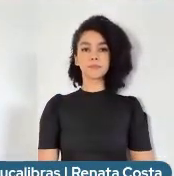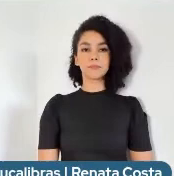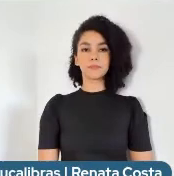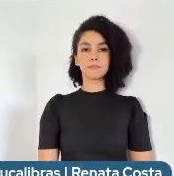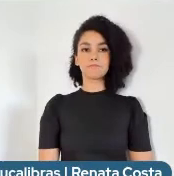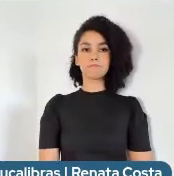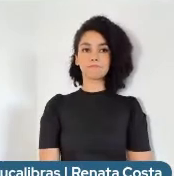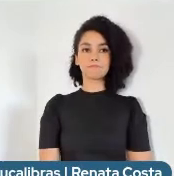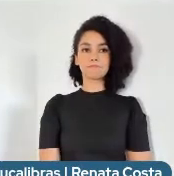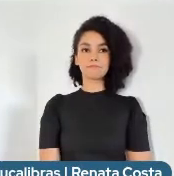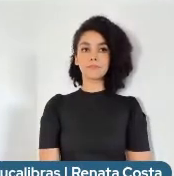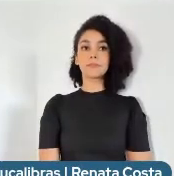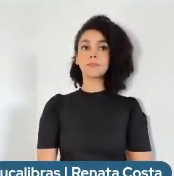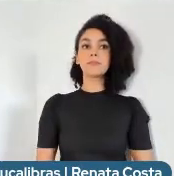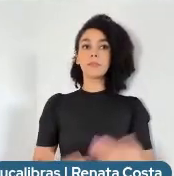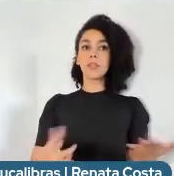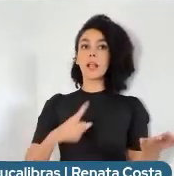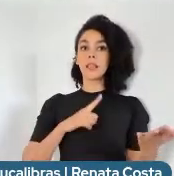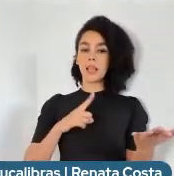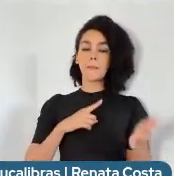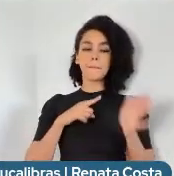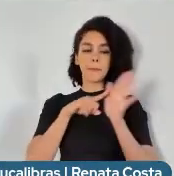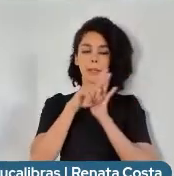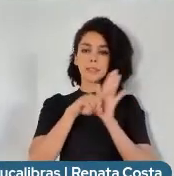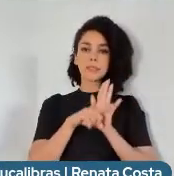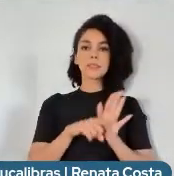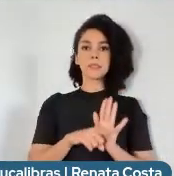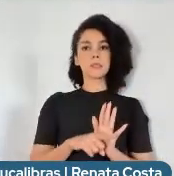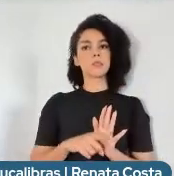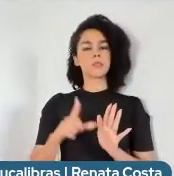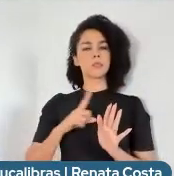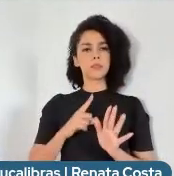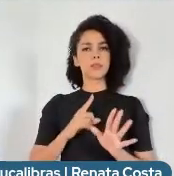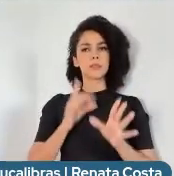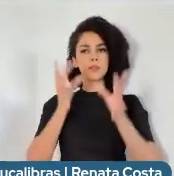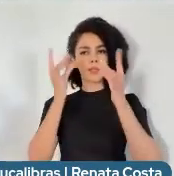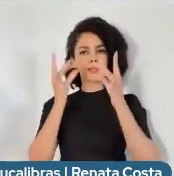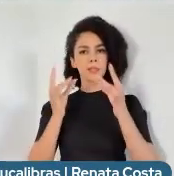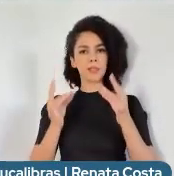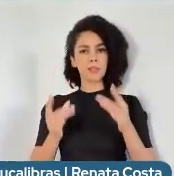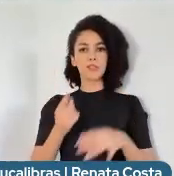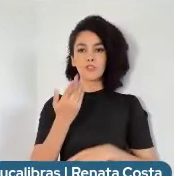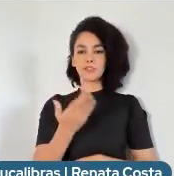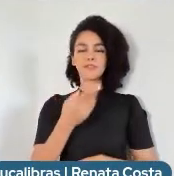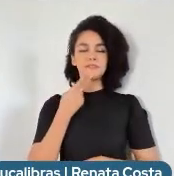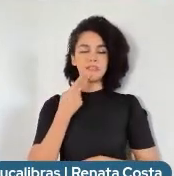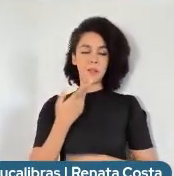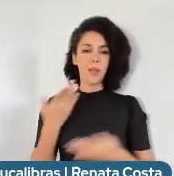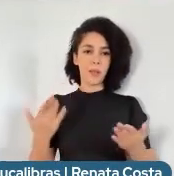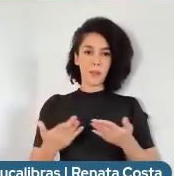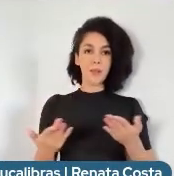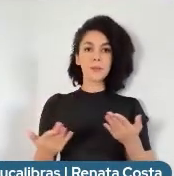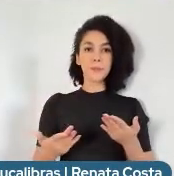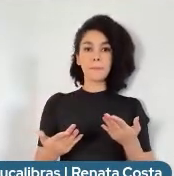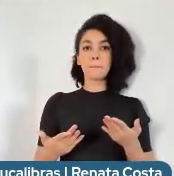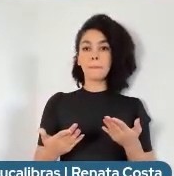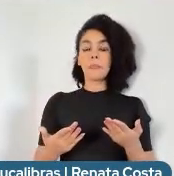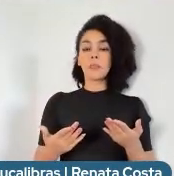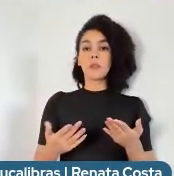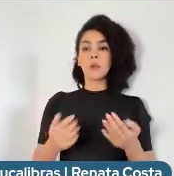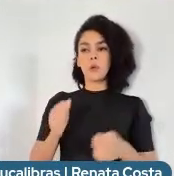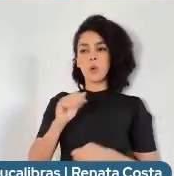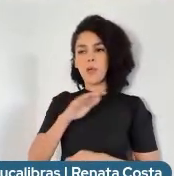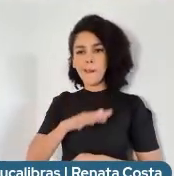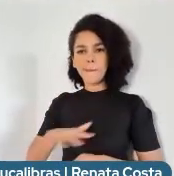Existem pesquisas, né, que sistematizam isso que você acabou de abordar, que o ambiente